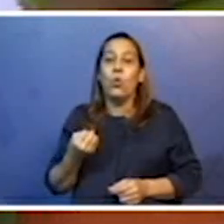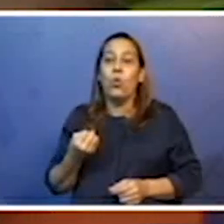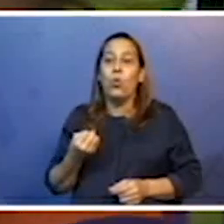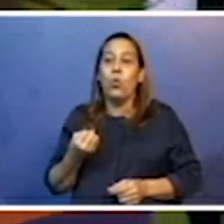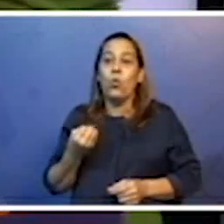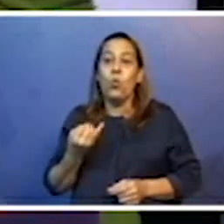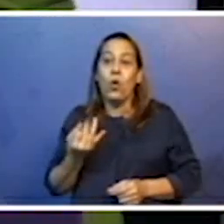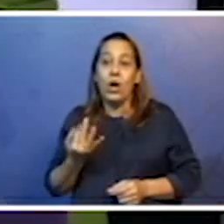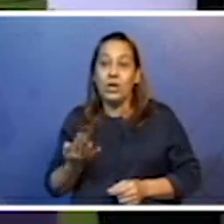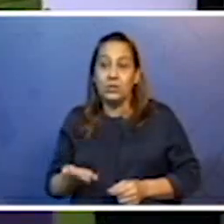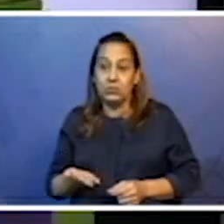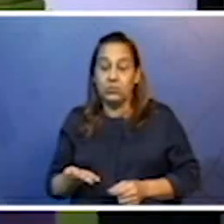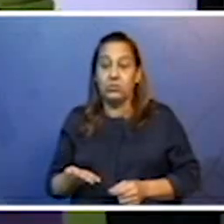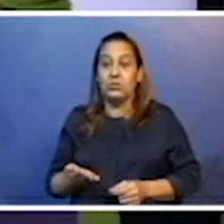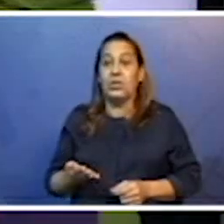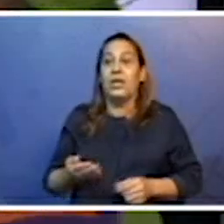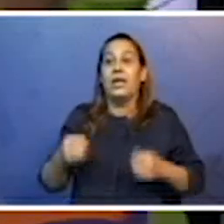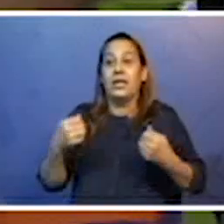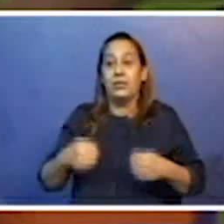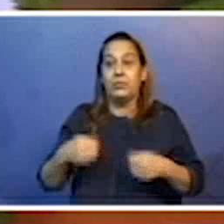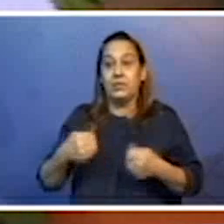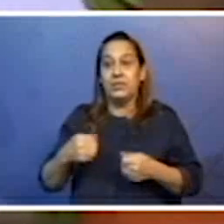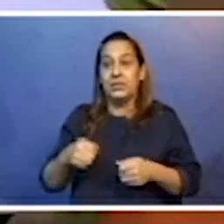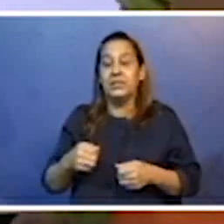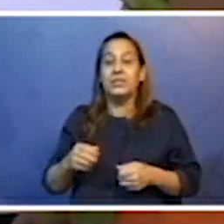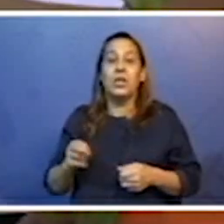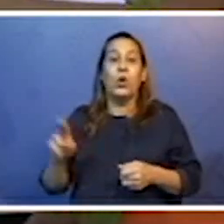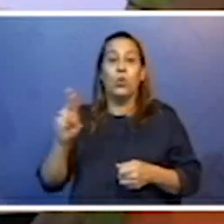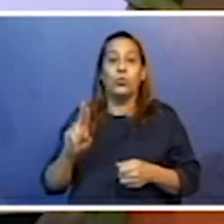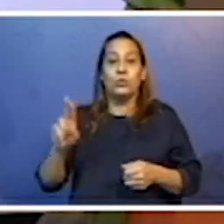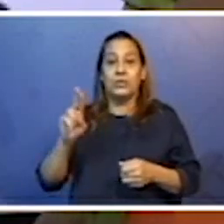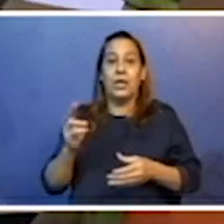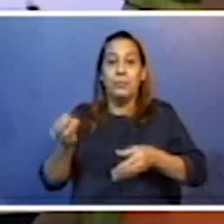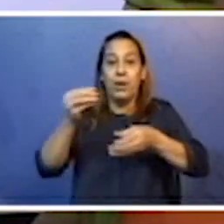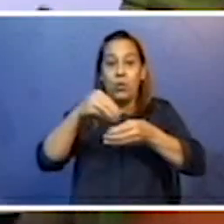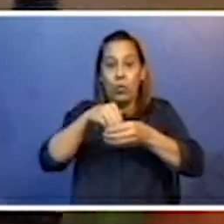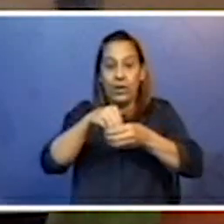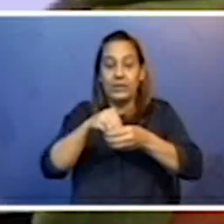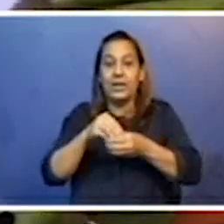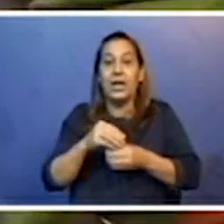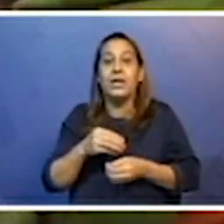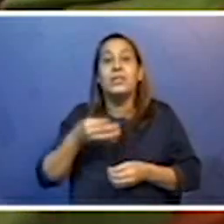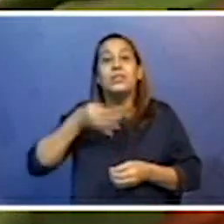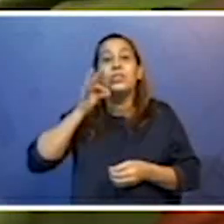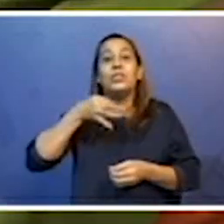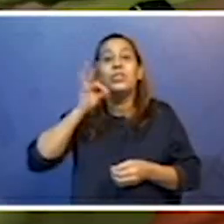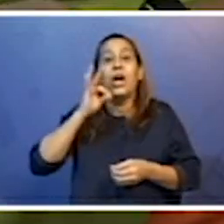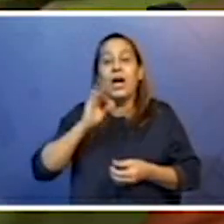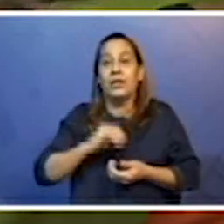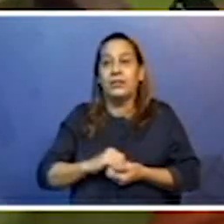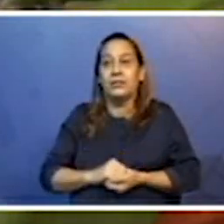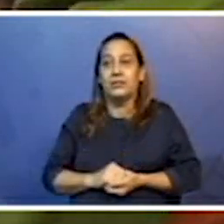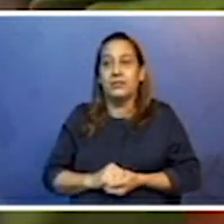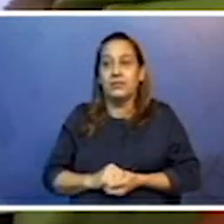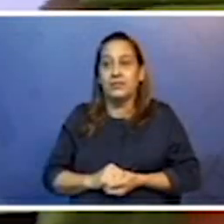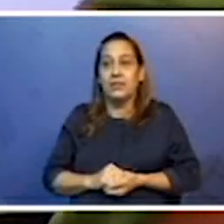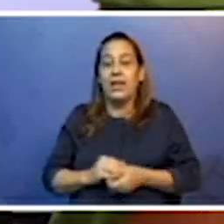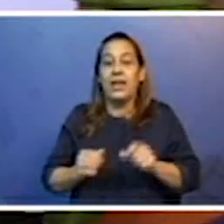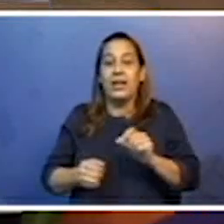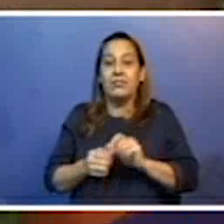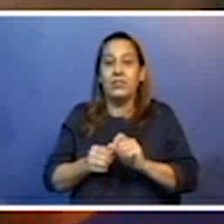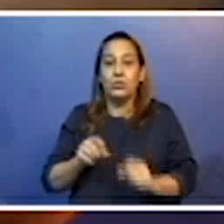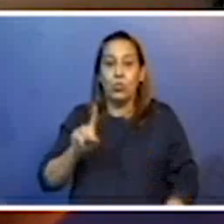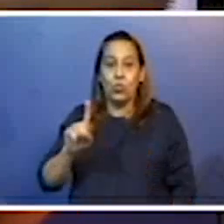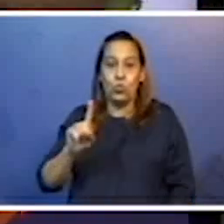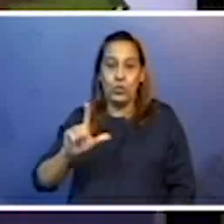de cada capacidade ela pode escolher para guardá-los cheios de chá na geladeira. Então, ela faz 1 litro por